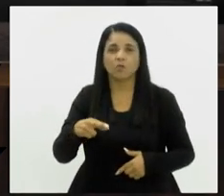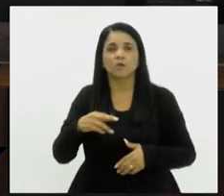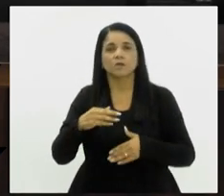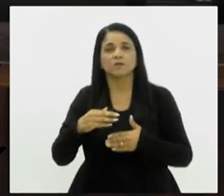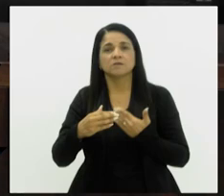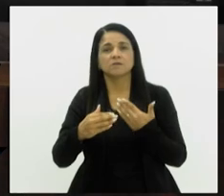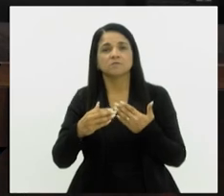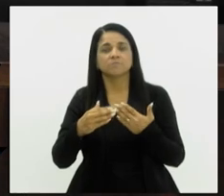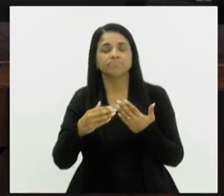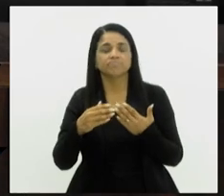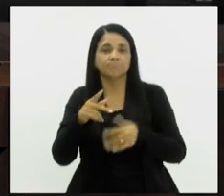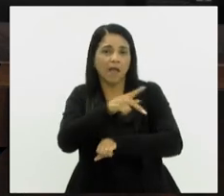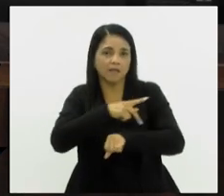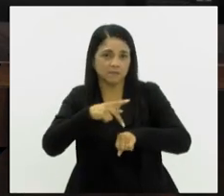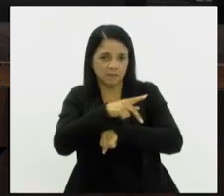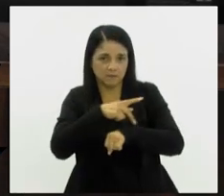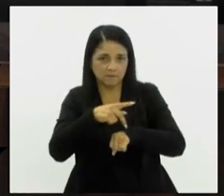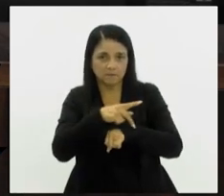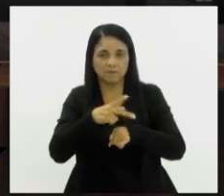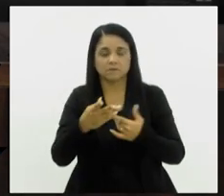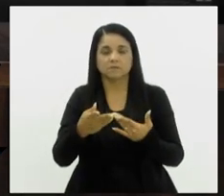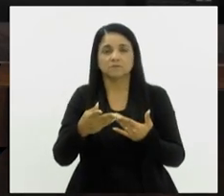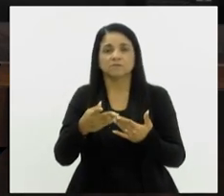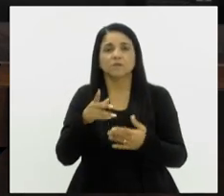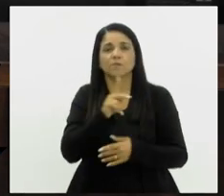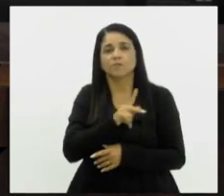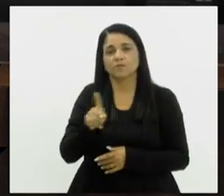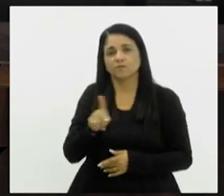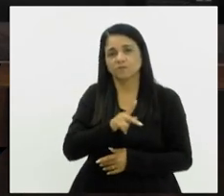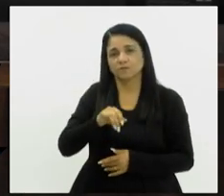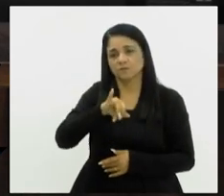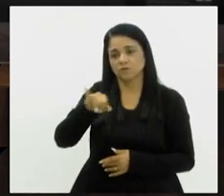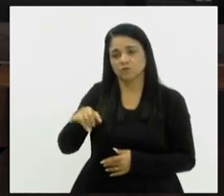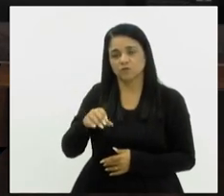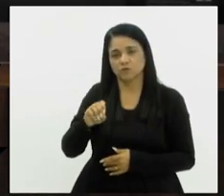Procedência Nacional, deputado professor Josemar.